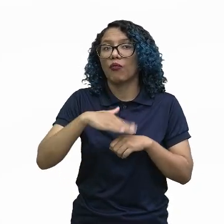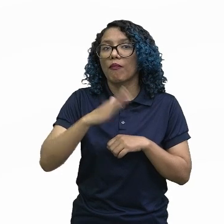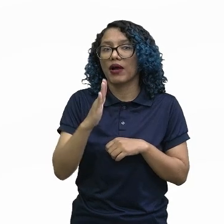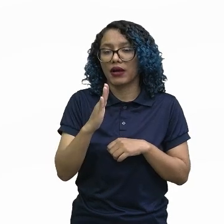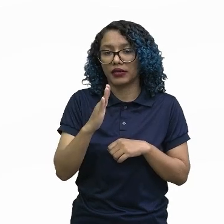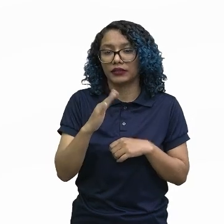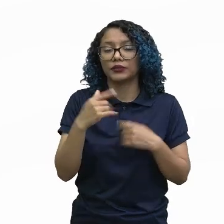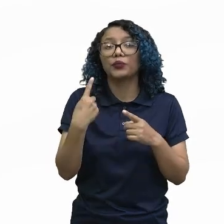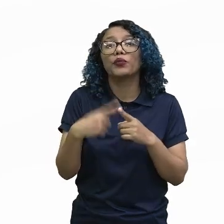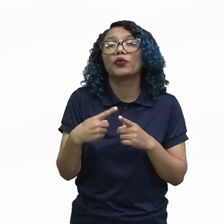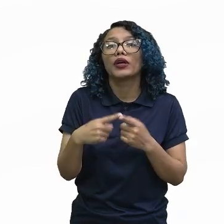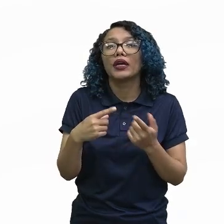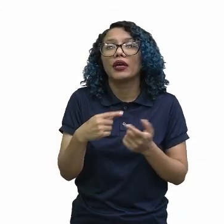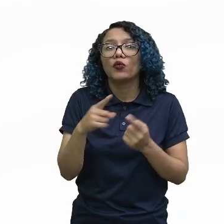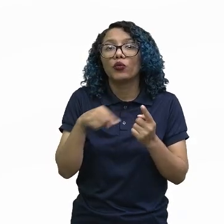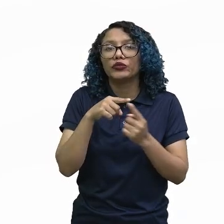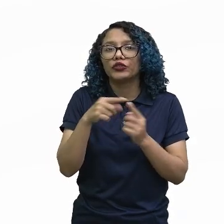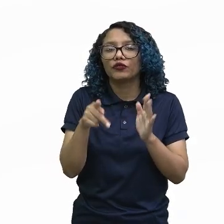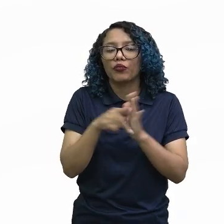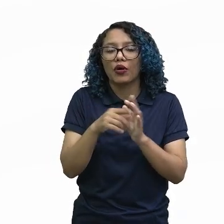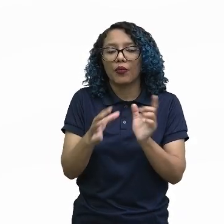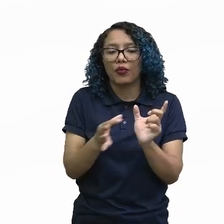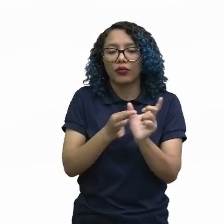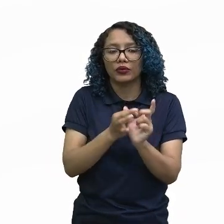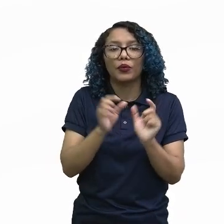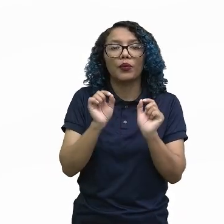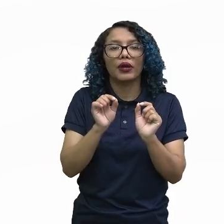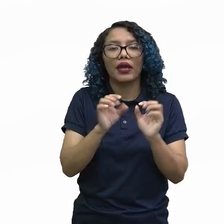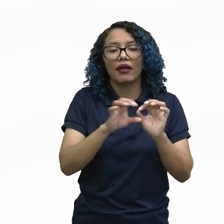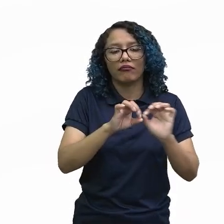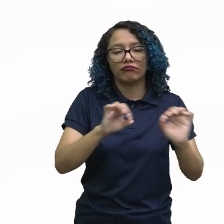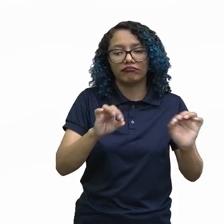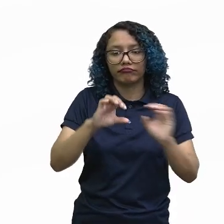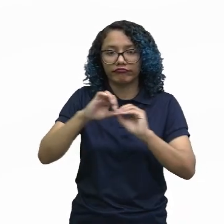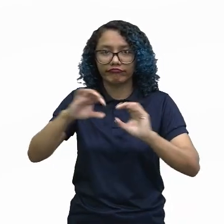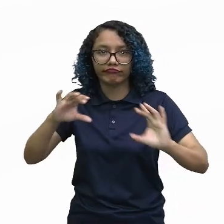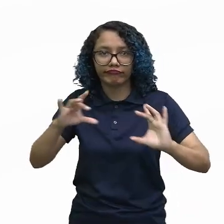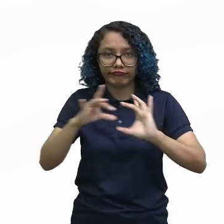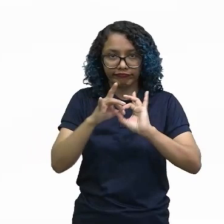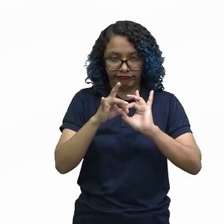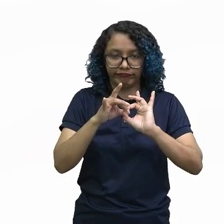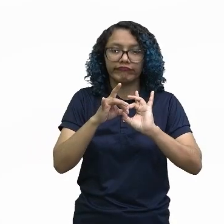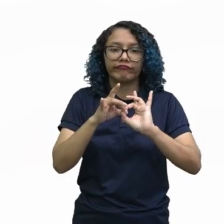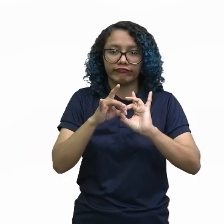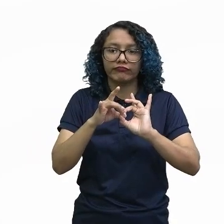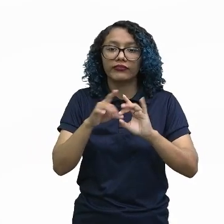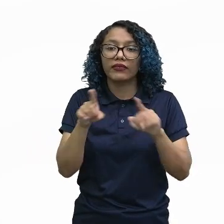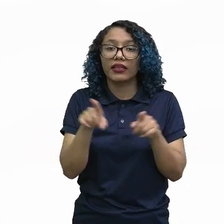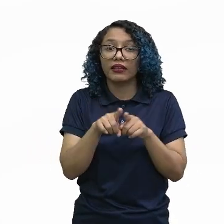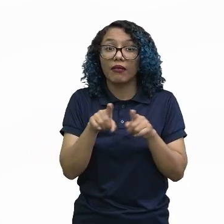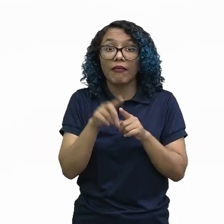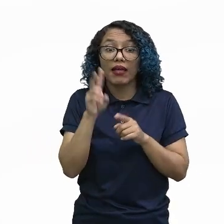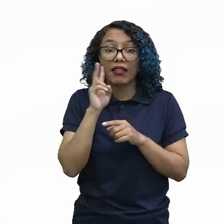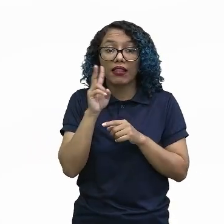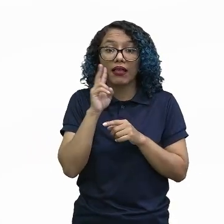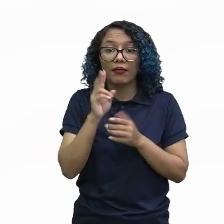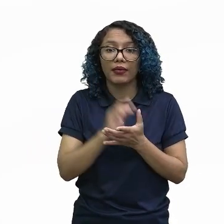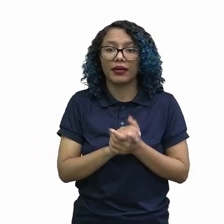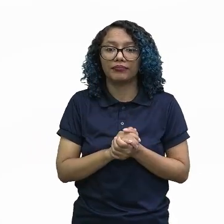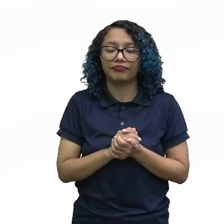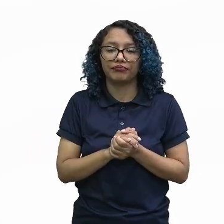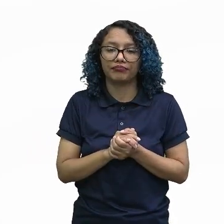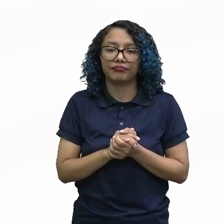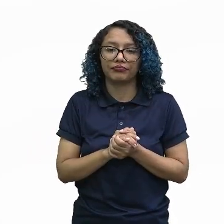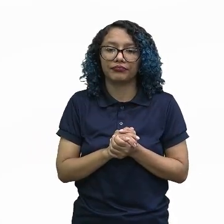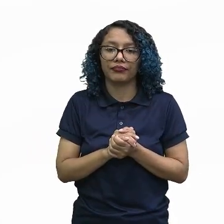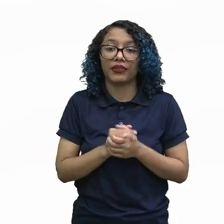esse papel de unir essas orações. Lembrando que as orações coordenadas, elas são